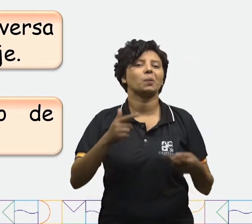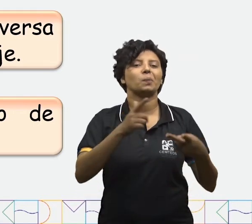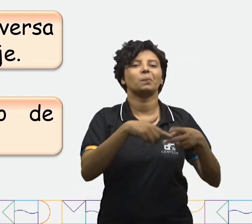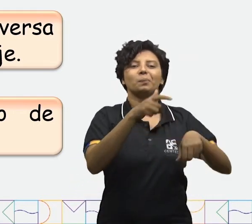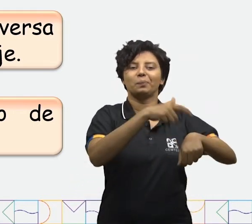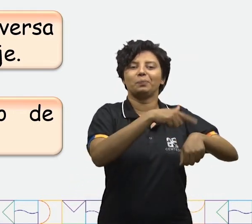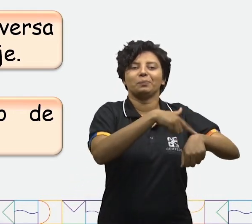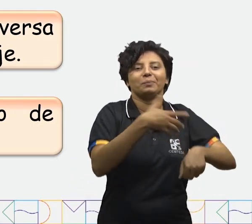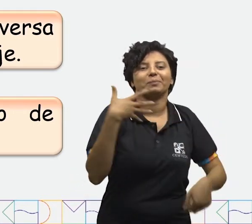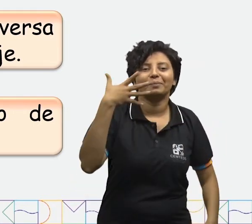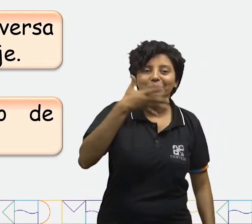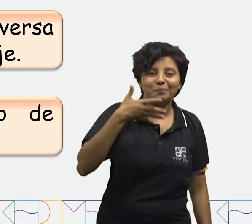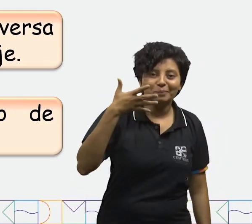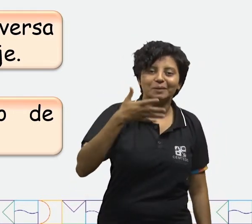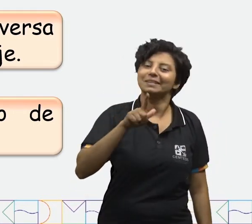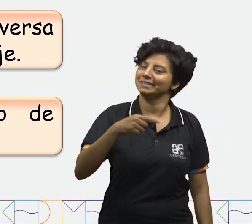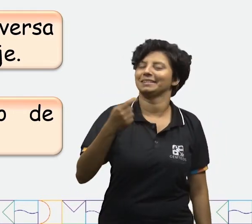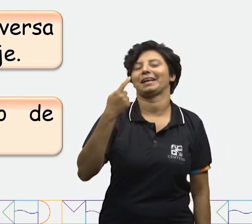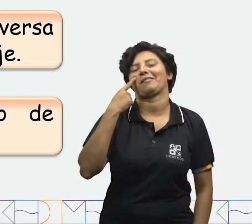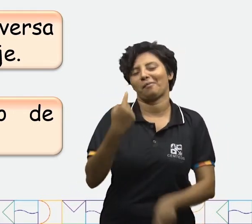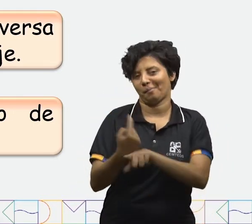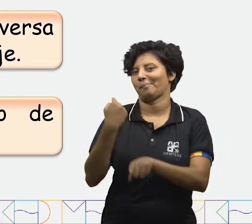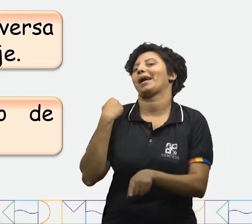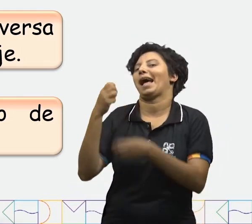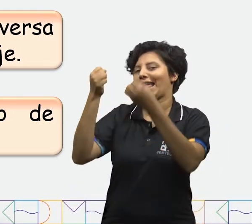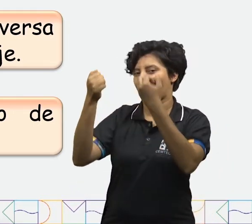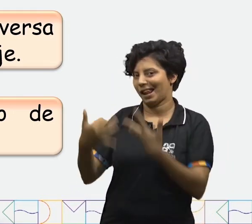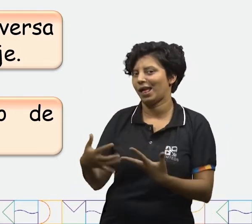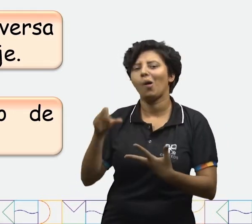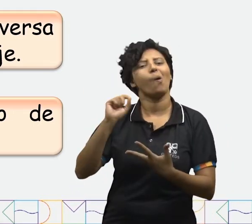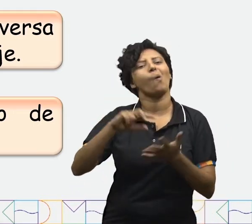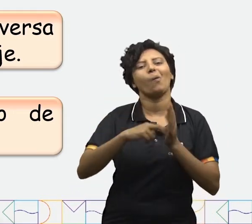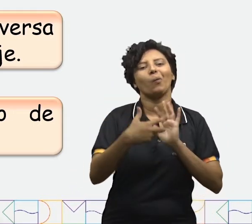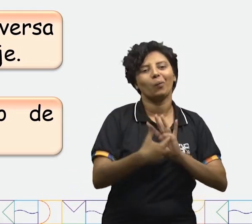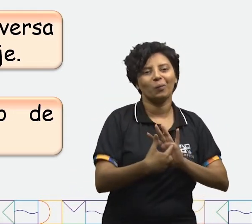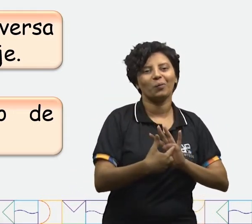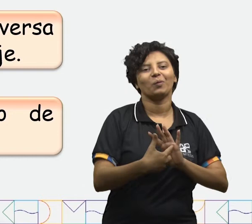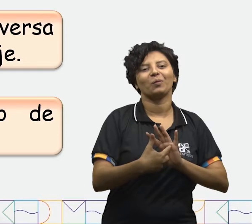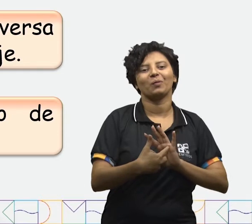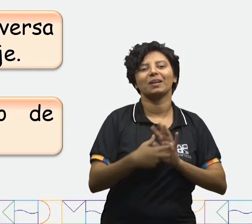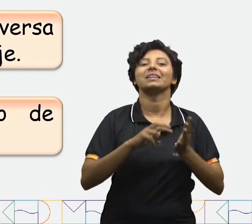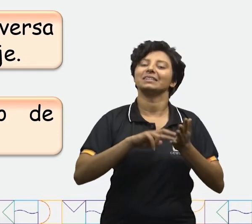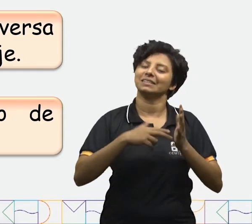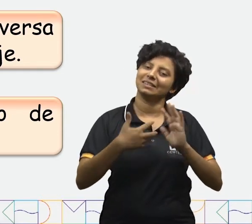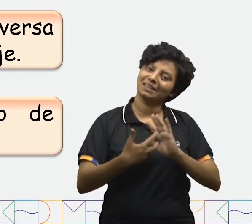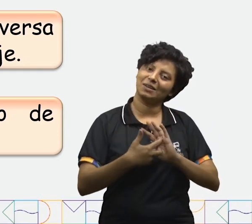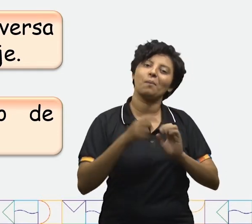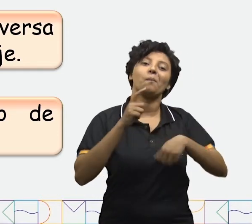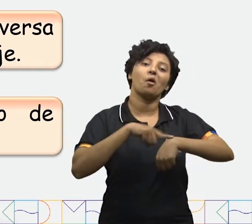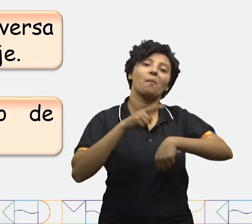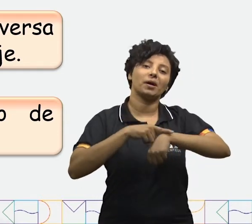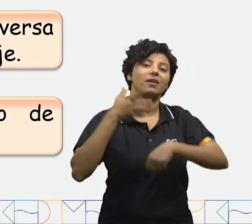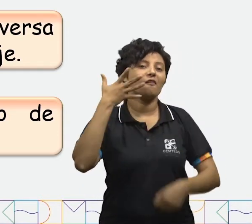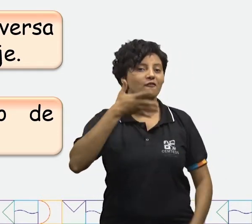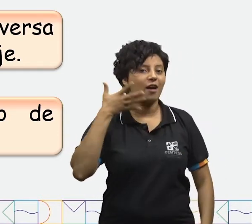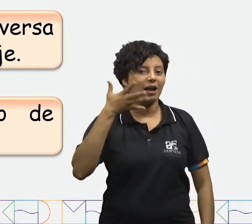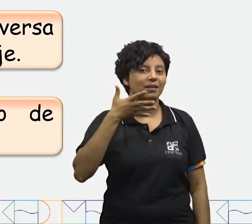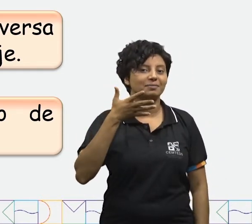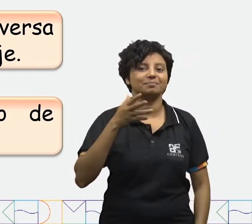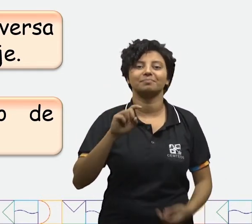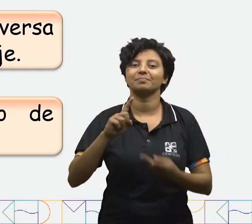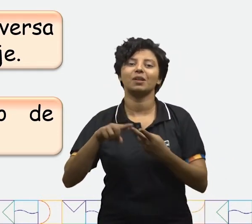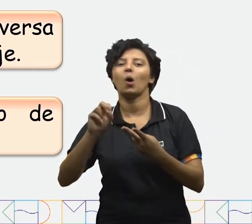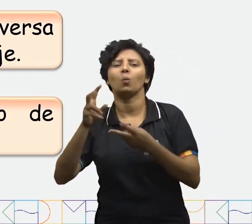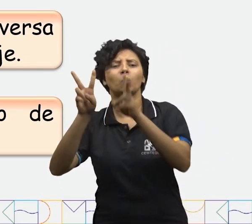Agora, turno de fala. Nós já vimos em aulas anteriores. Você lembra o que ele significa? Significa o momento de fala